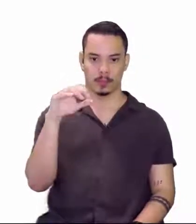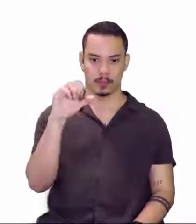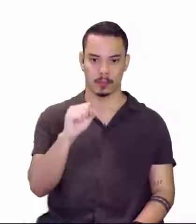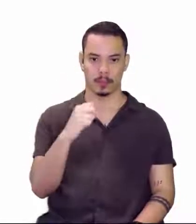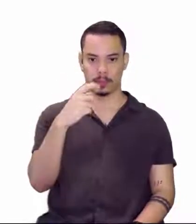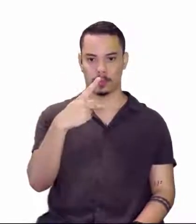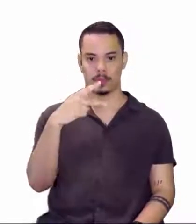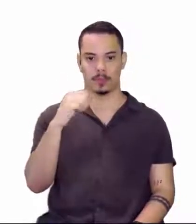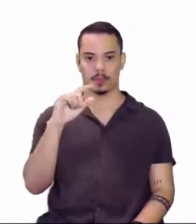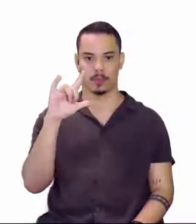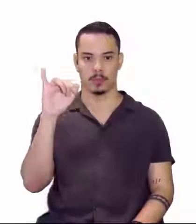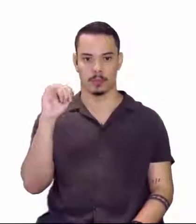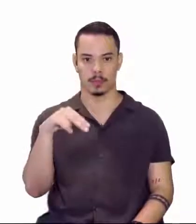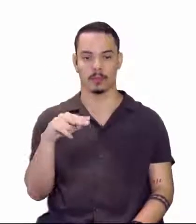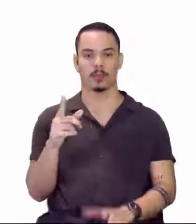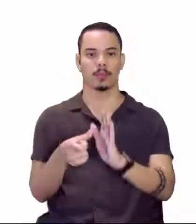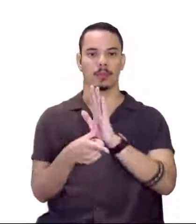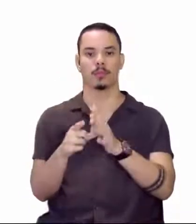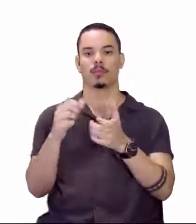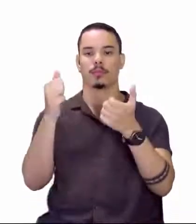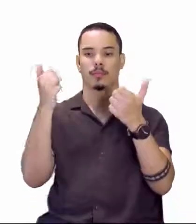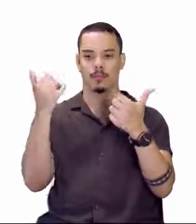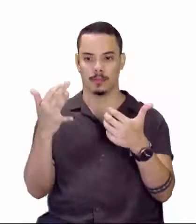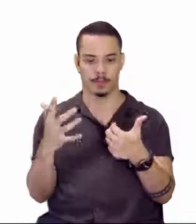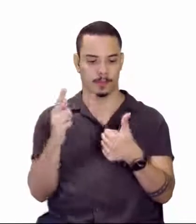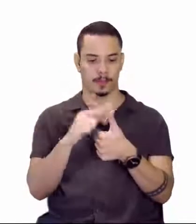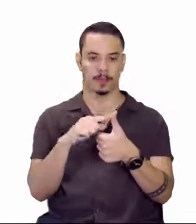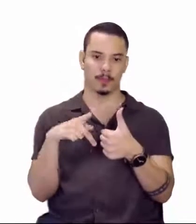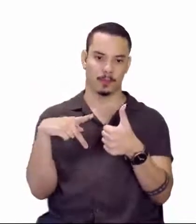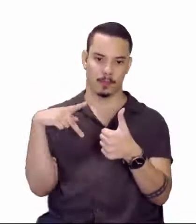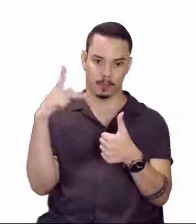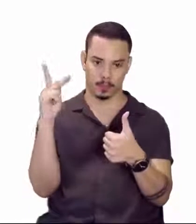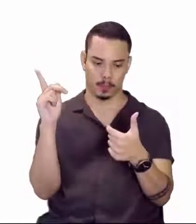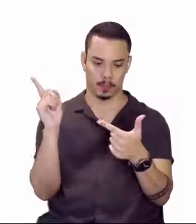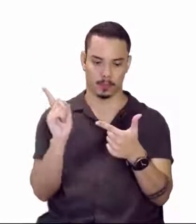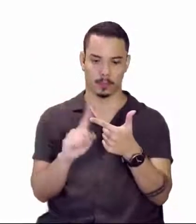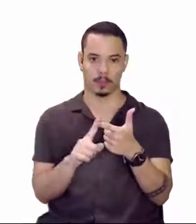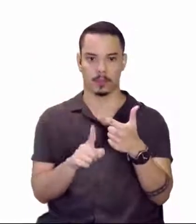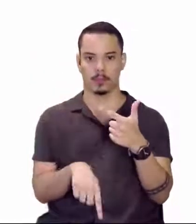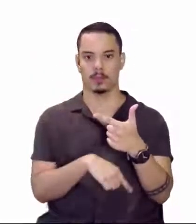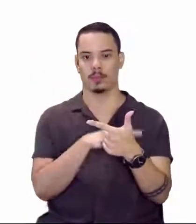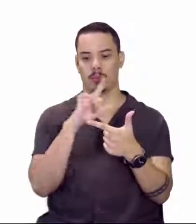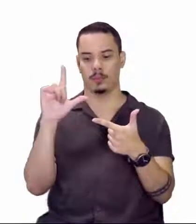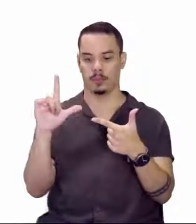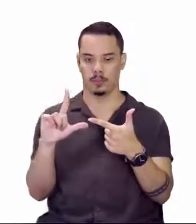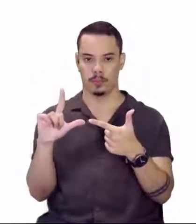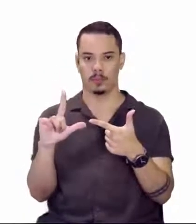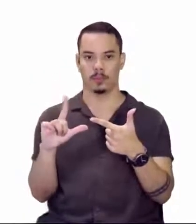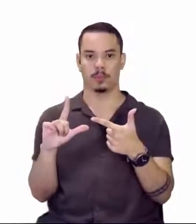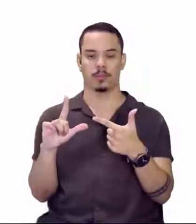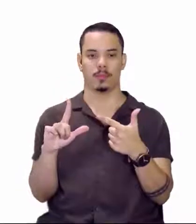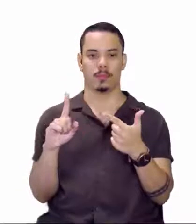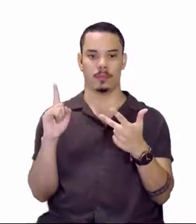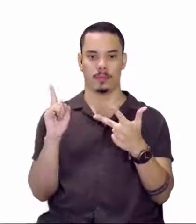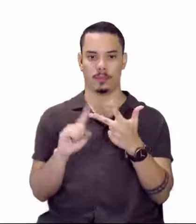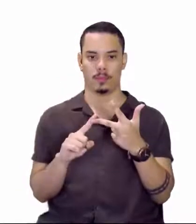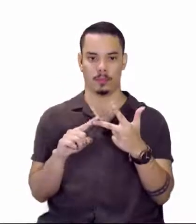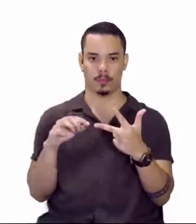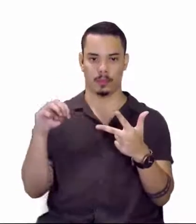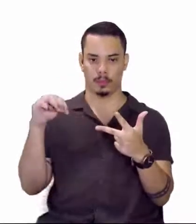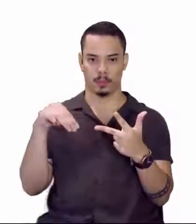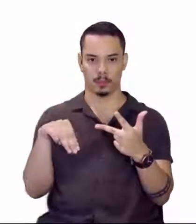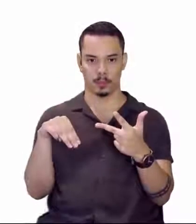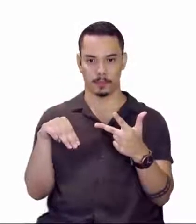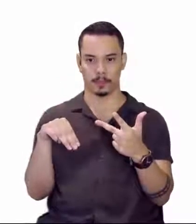que corresponde à camada K, o nível 2, a camada L, o nível 3, a camada M,